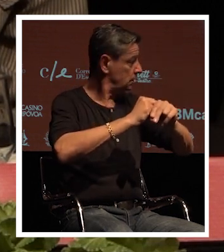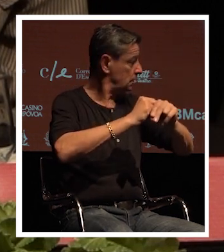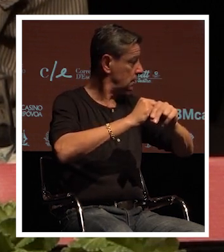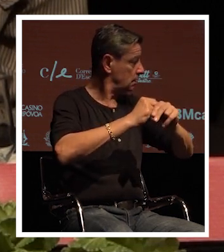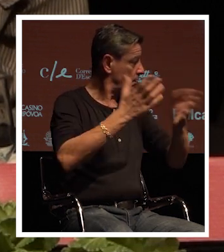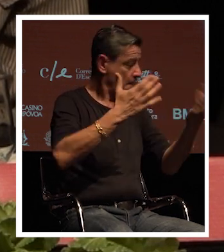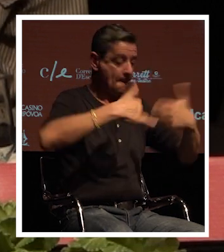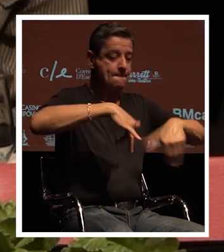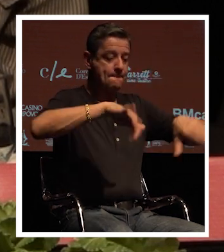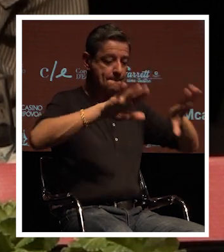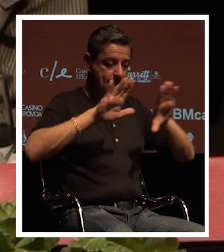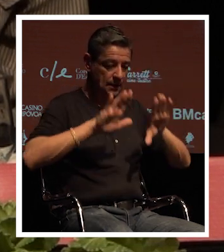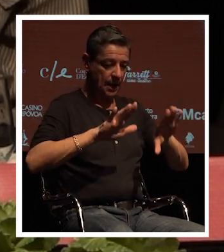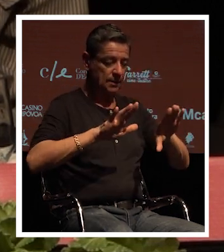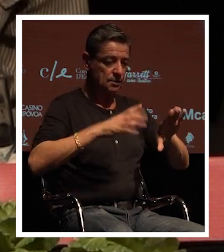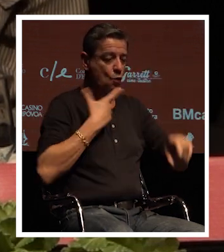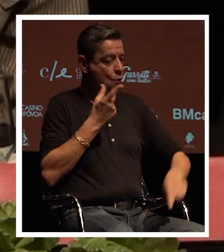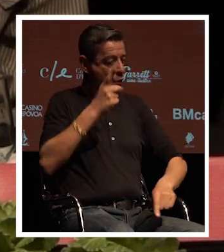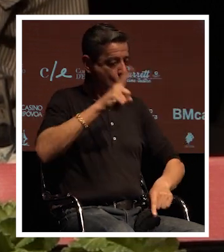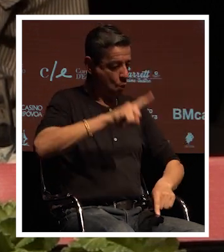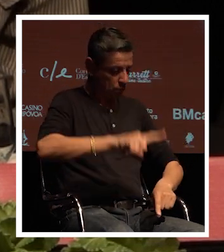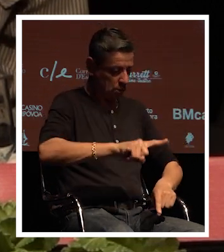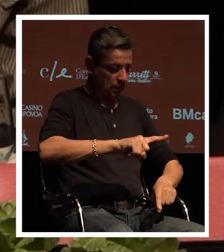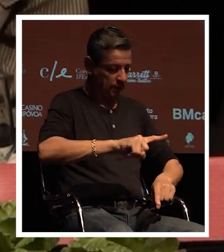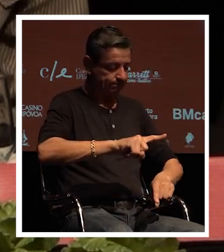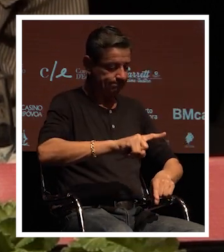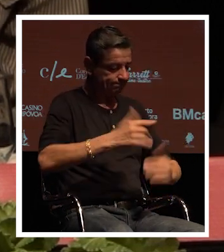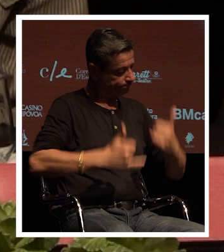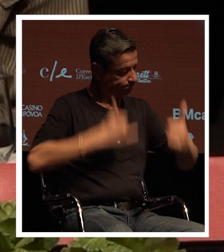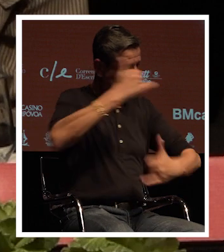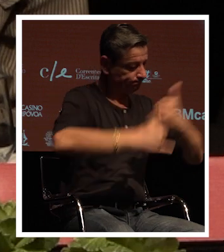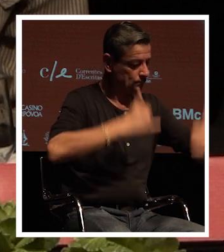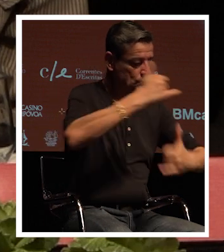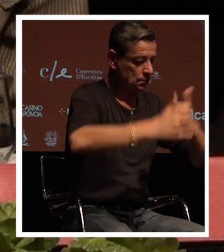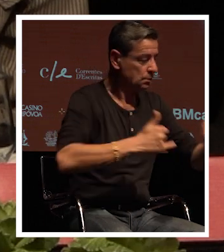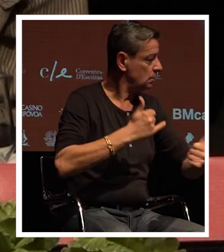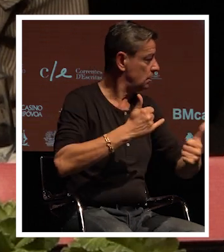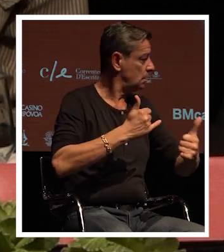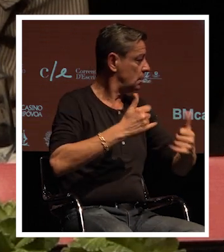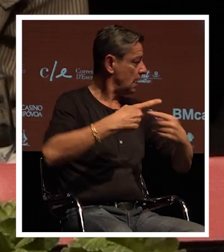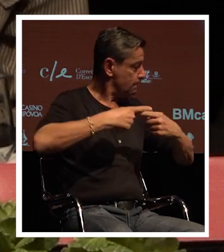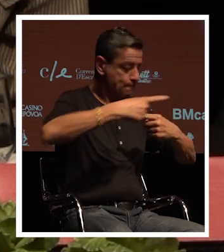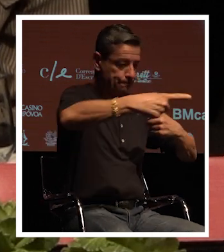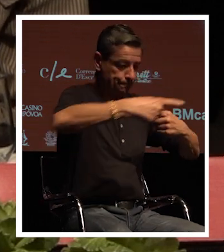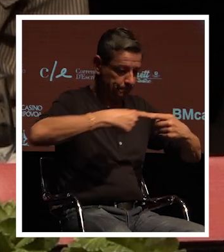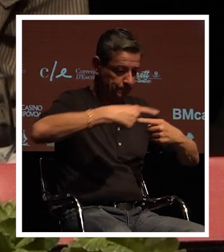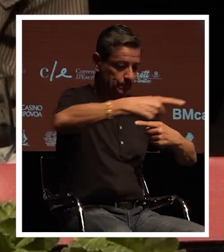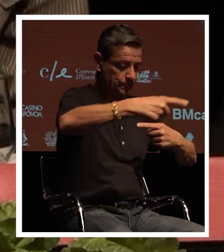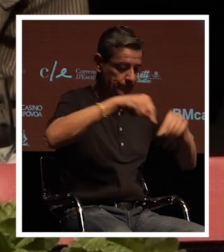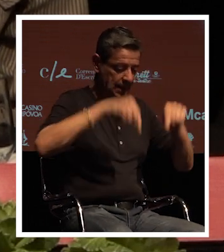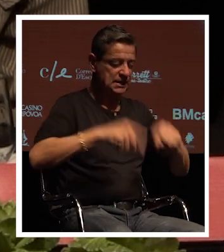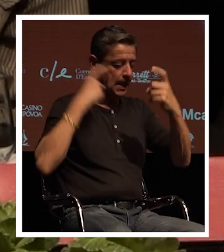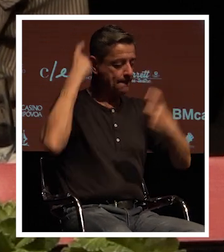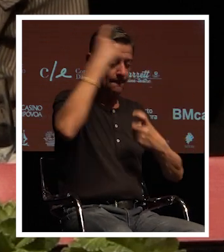de ir e há um ato de regressar com esse ouro e de cunhar a moeda e h o pagamento portanto este